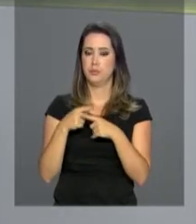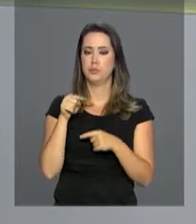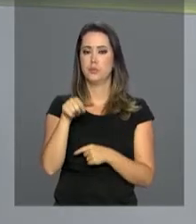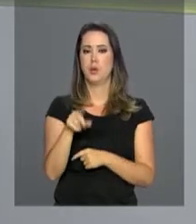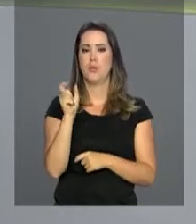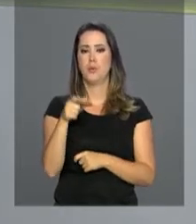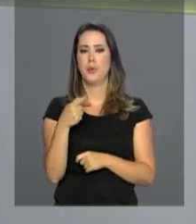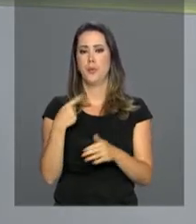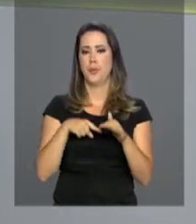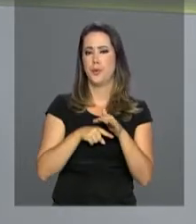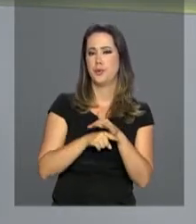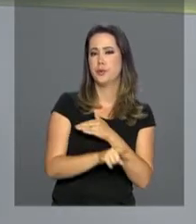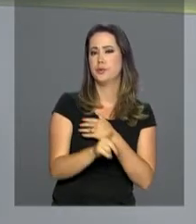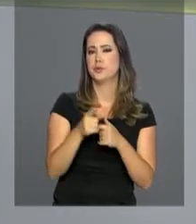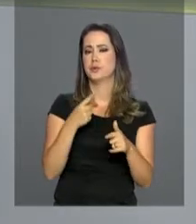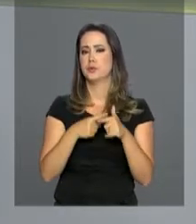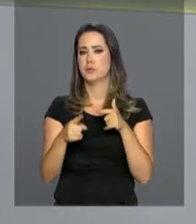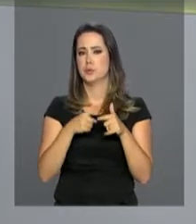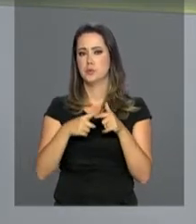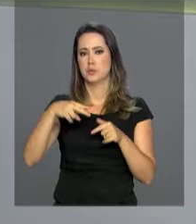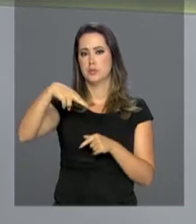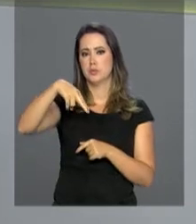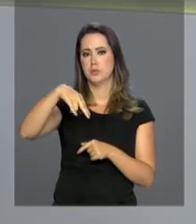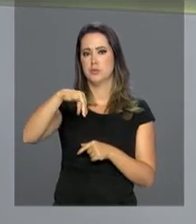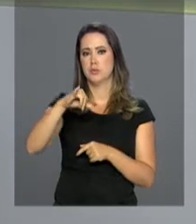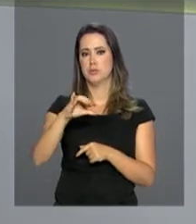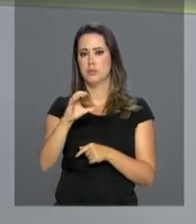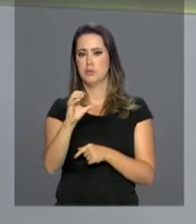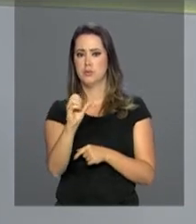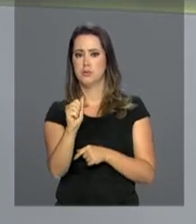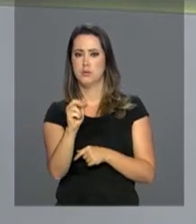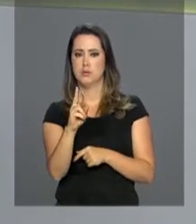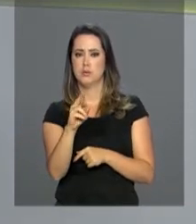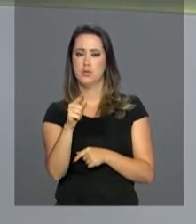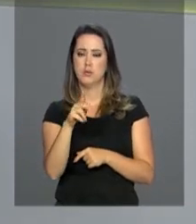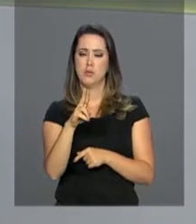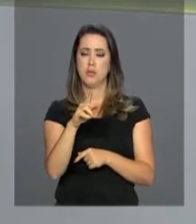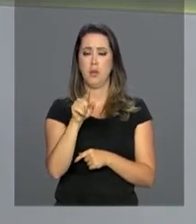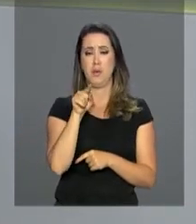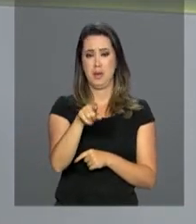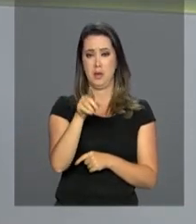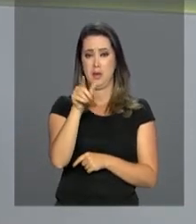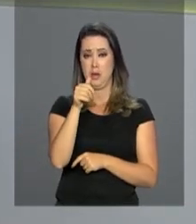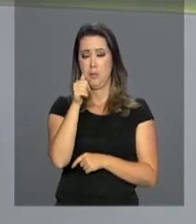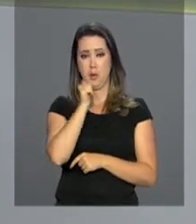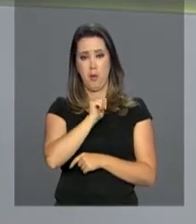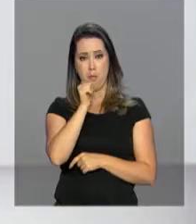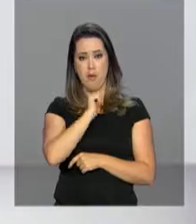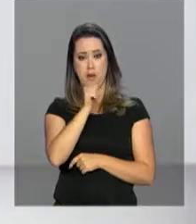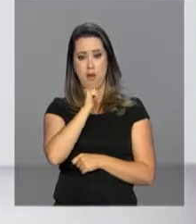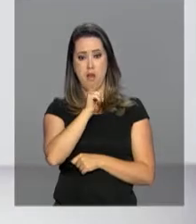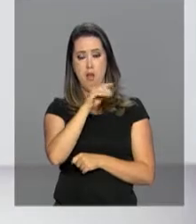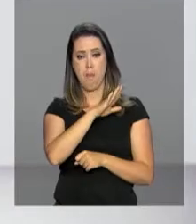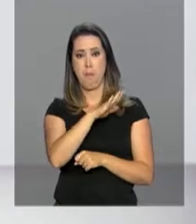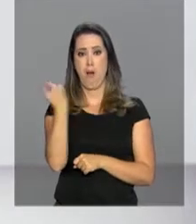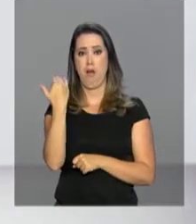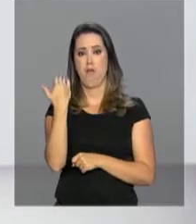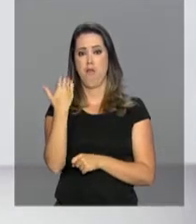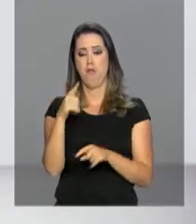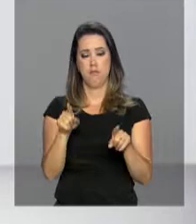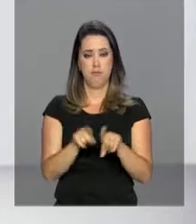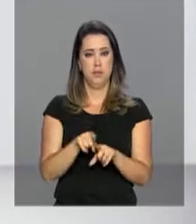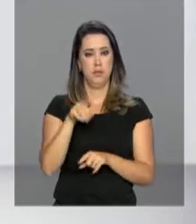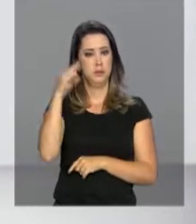discutir o agravamento da situação na nicarágua e o assassinato de uma brasileira na nação centro americana no méxico o ministro